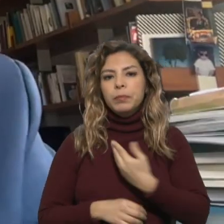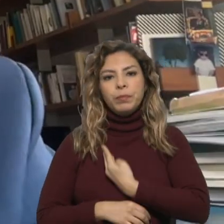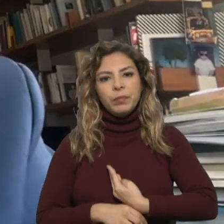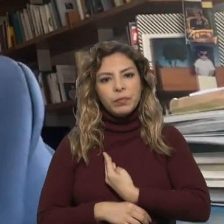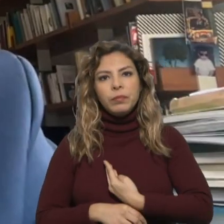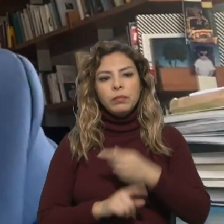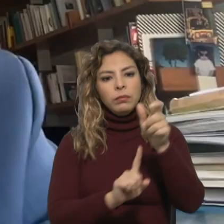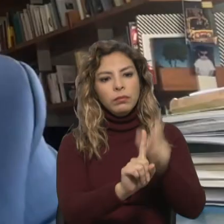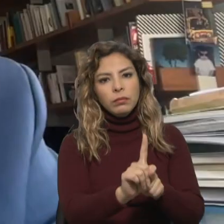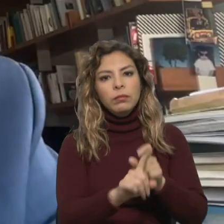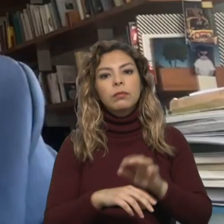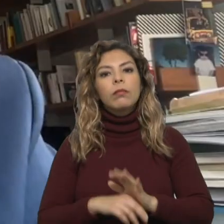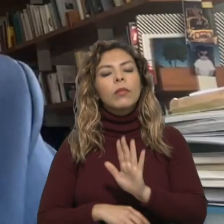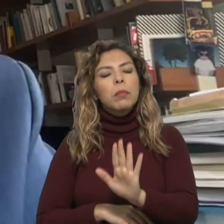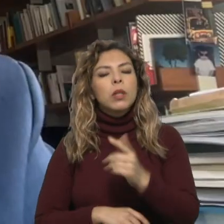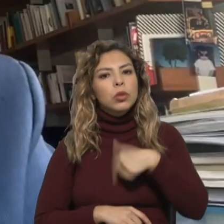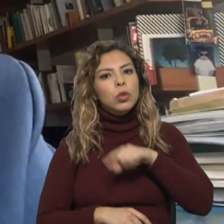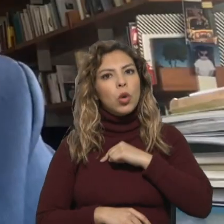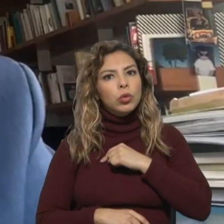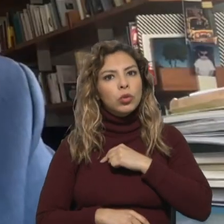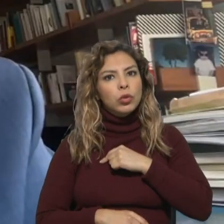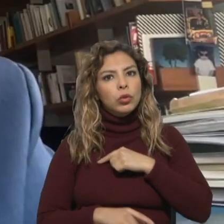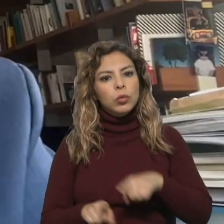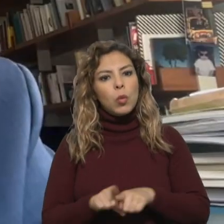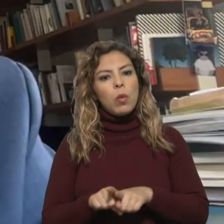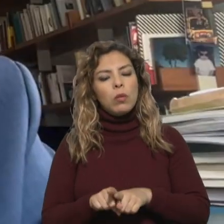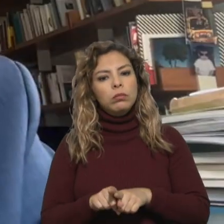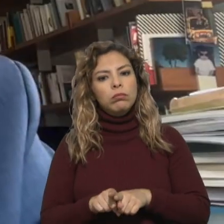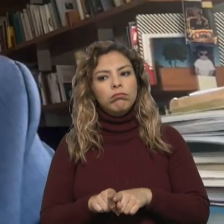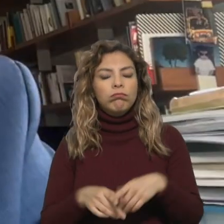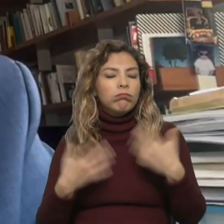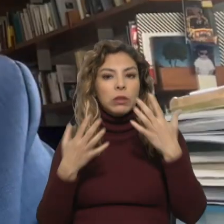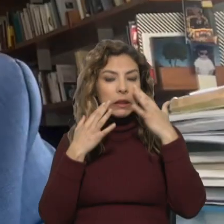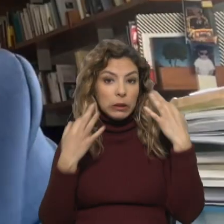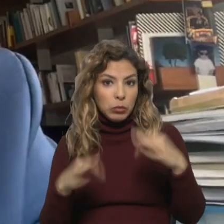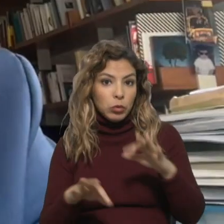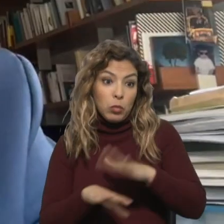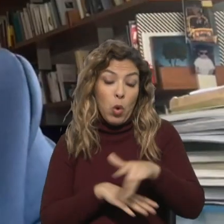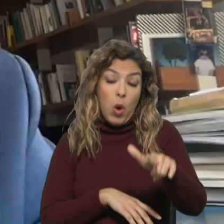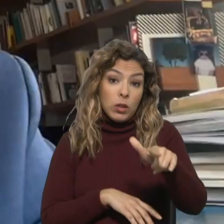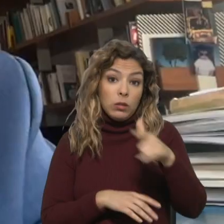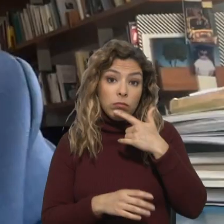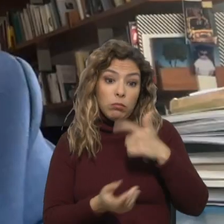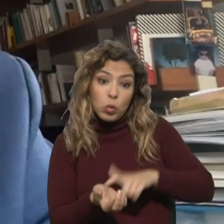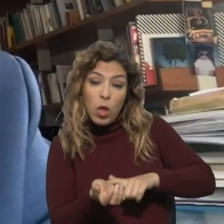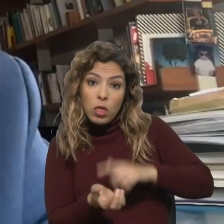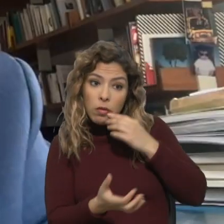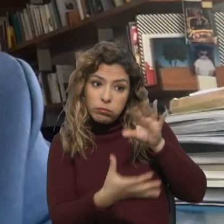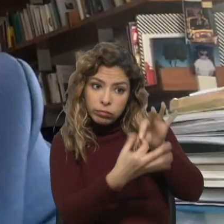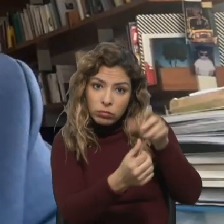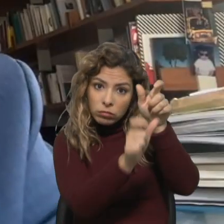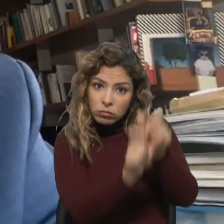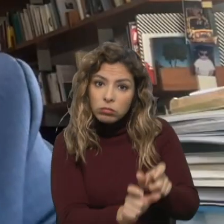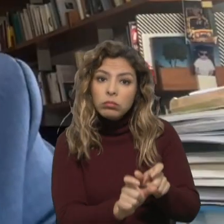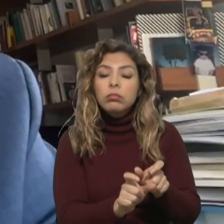têm a personalidade que são. Vamos vincular isto simplesmente à personalidade do Papa. Acontece que tem